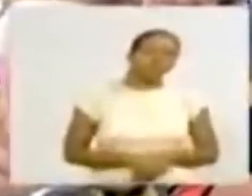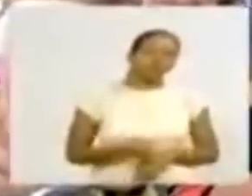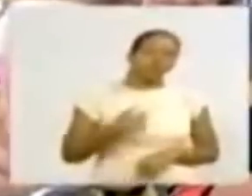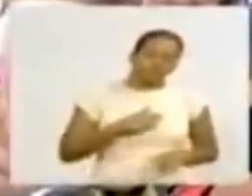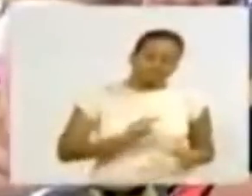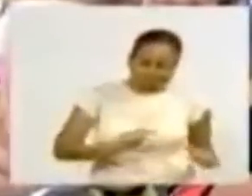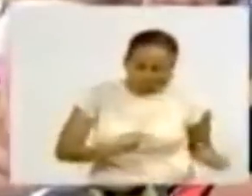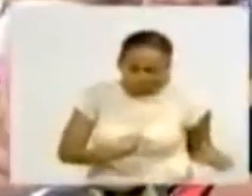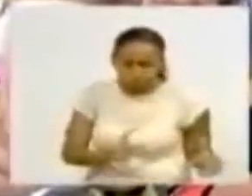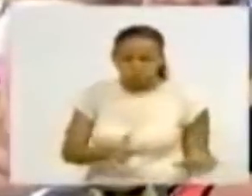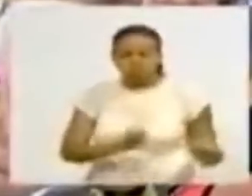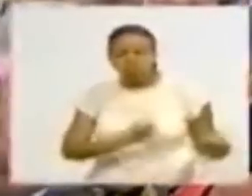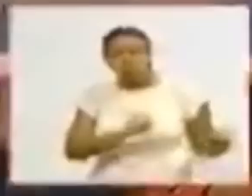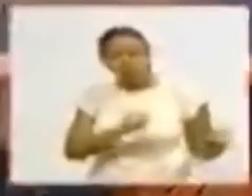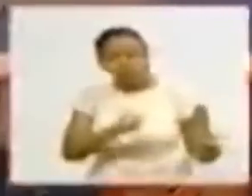apesar das minhas lutas,